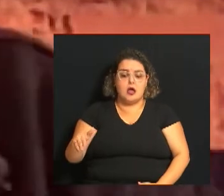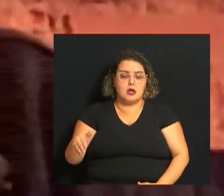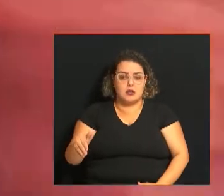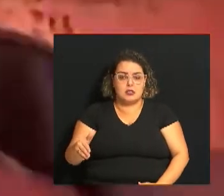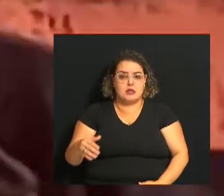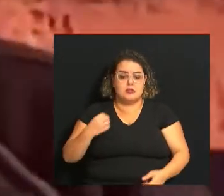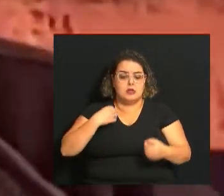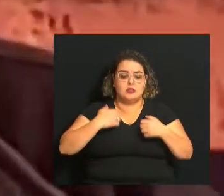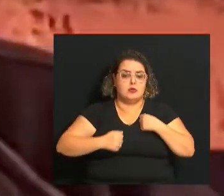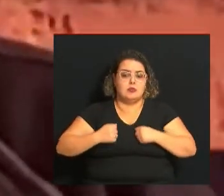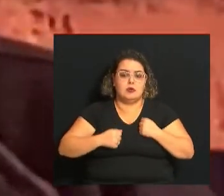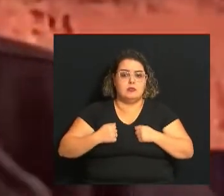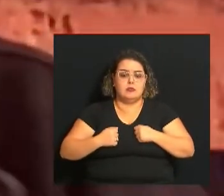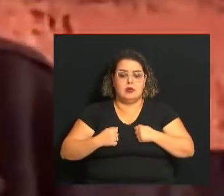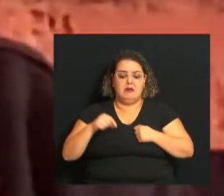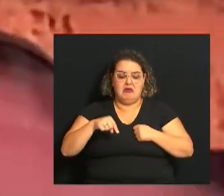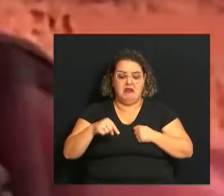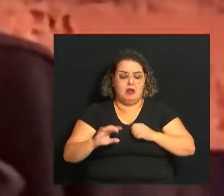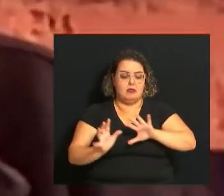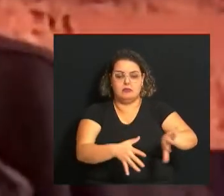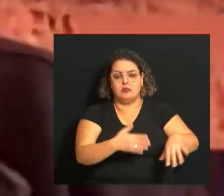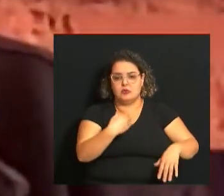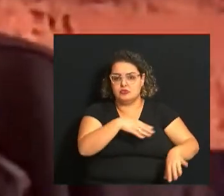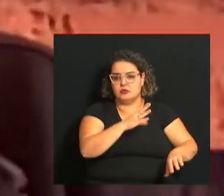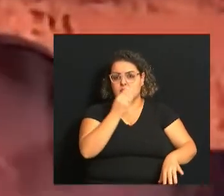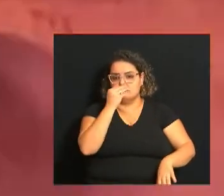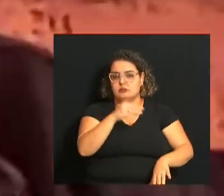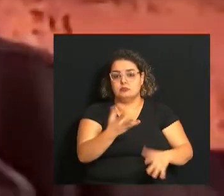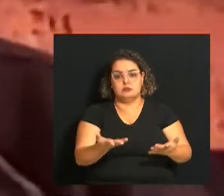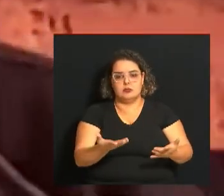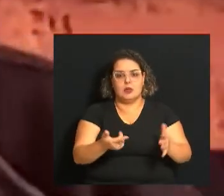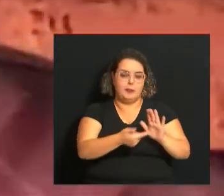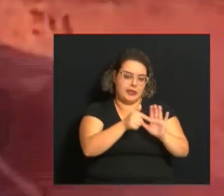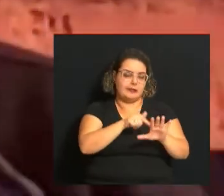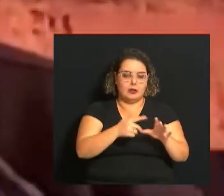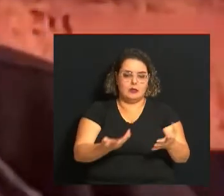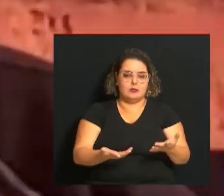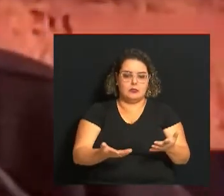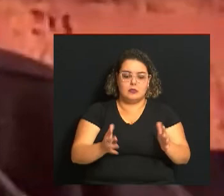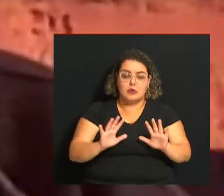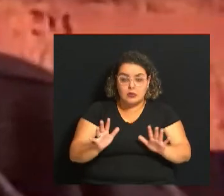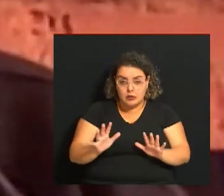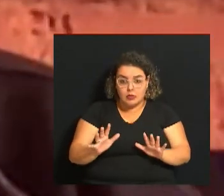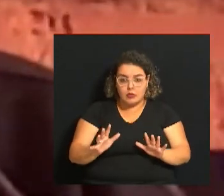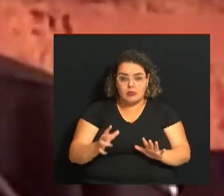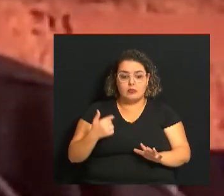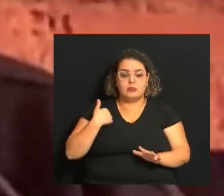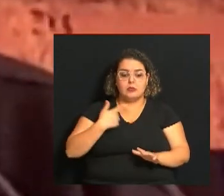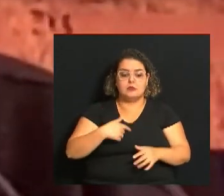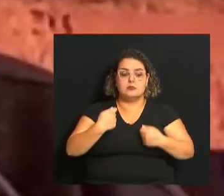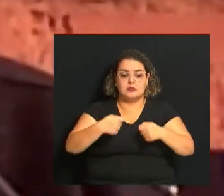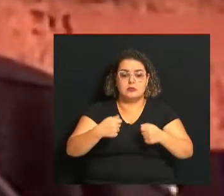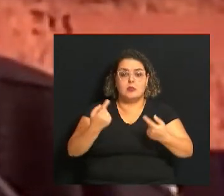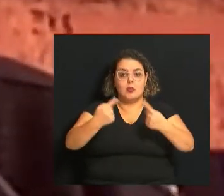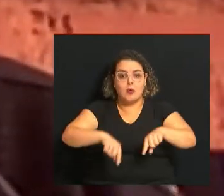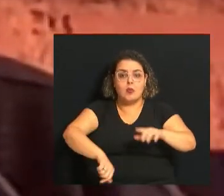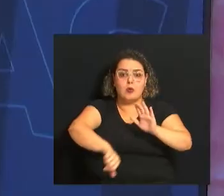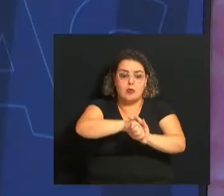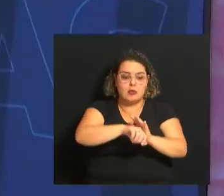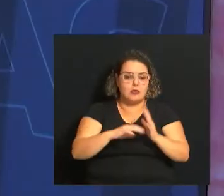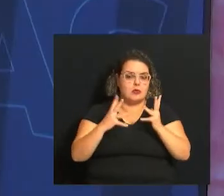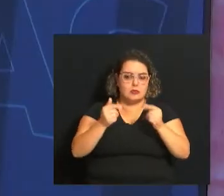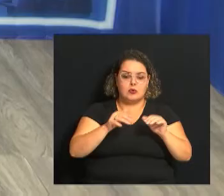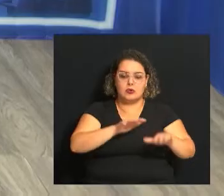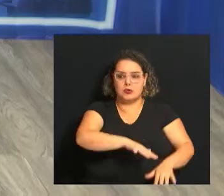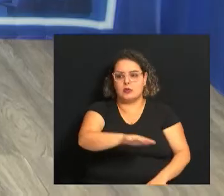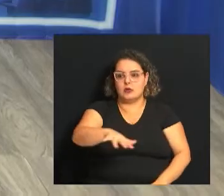é você proibir a internet, você precisa combater o crime, como a gente faz em todas as esferas da vida. Estou conversando